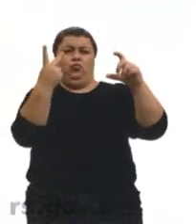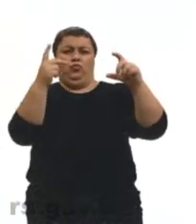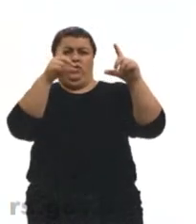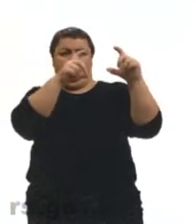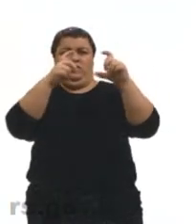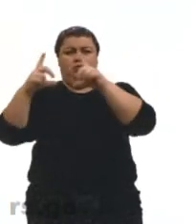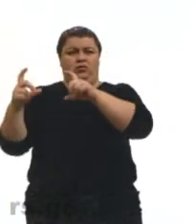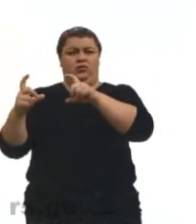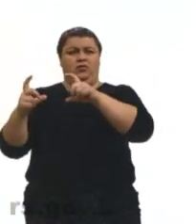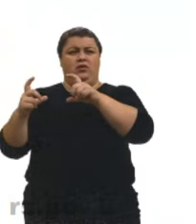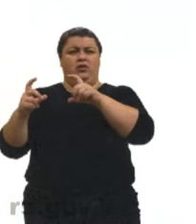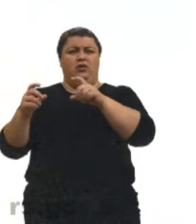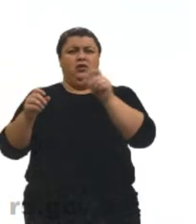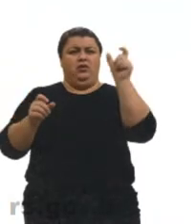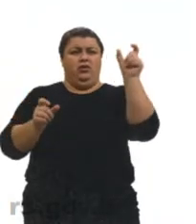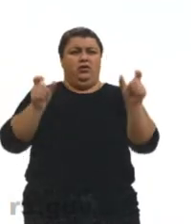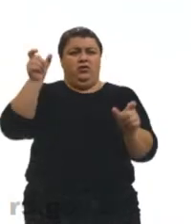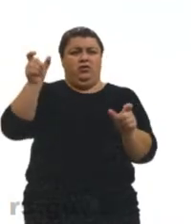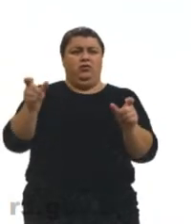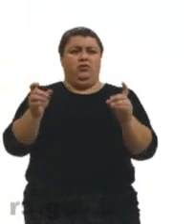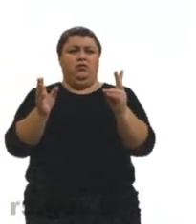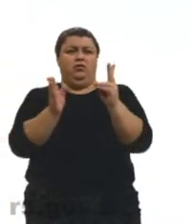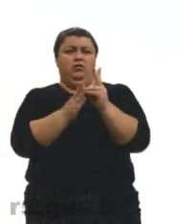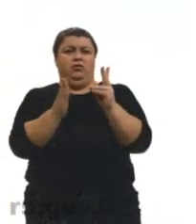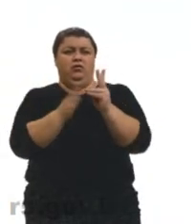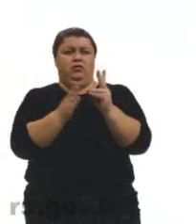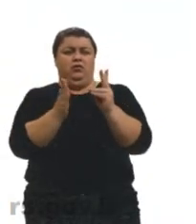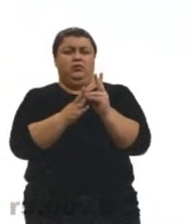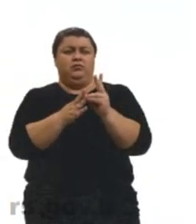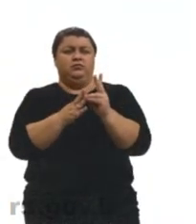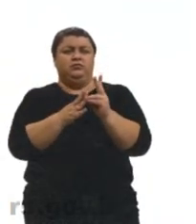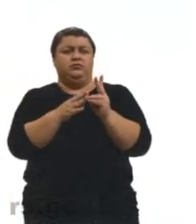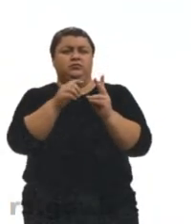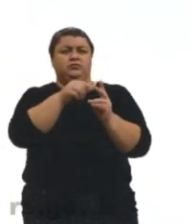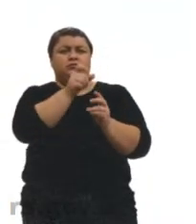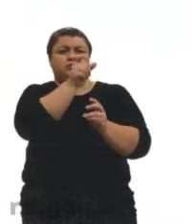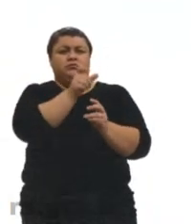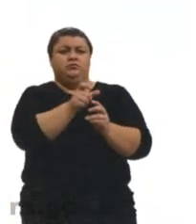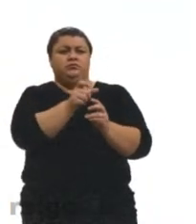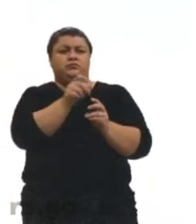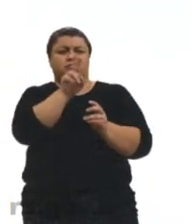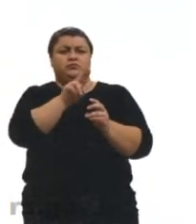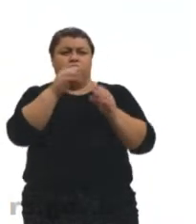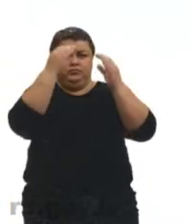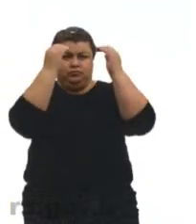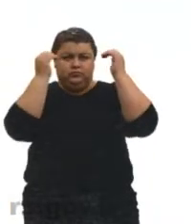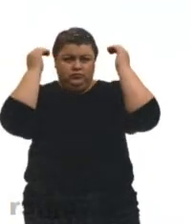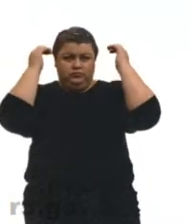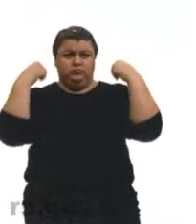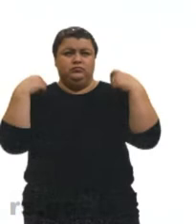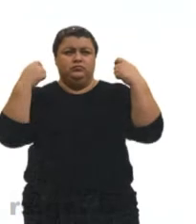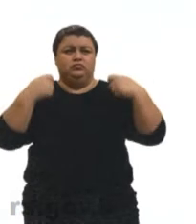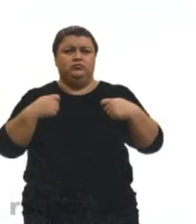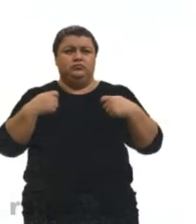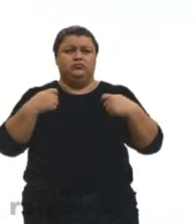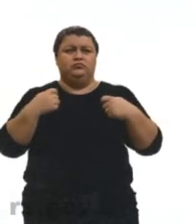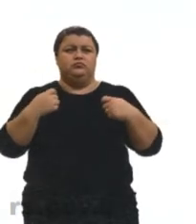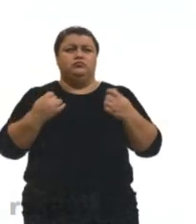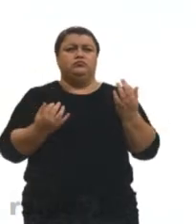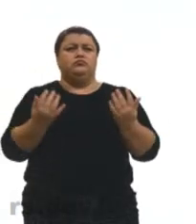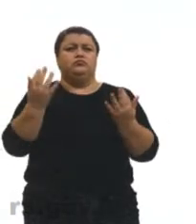fotos de pessoas indígenas uma pessoa indígena com chapéu com xale com uma vegetação